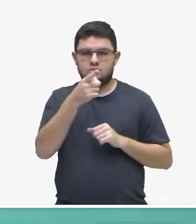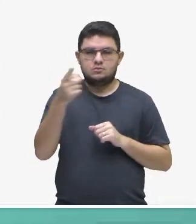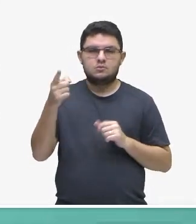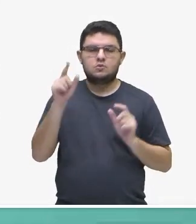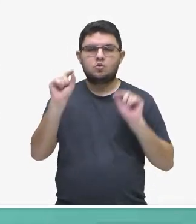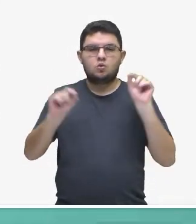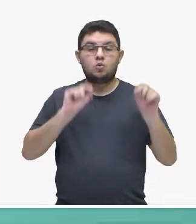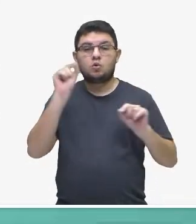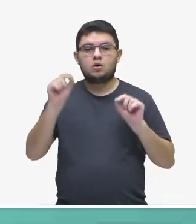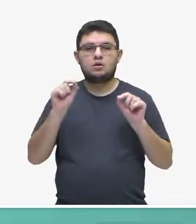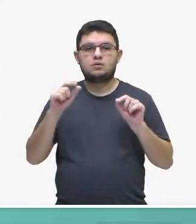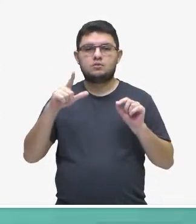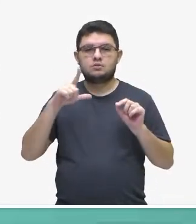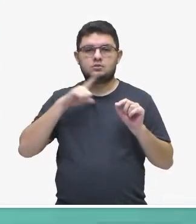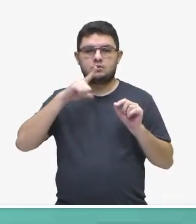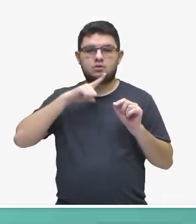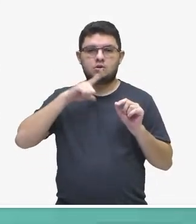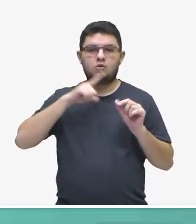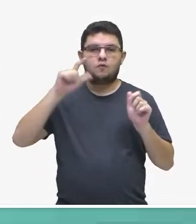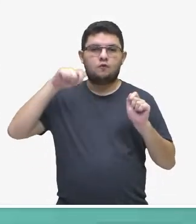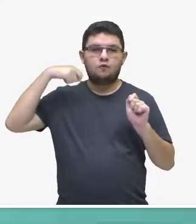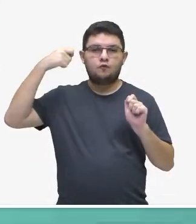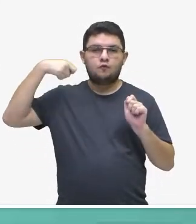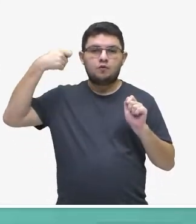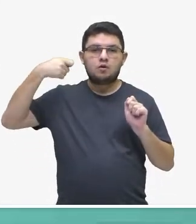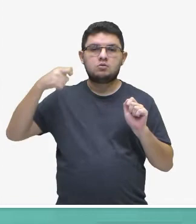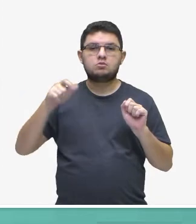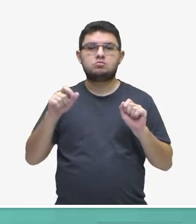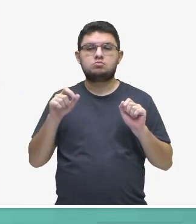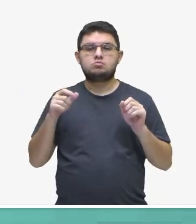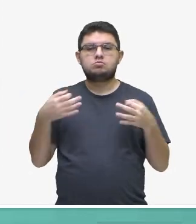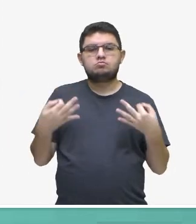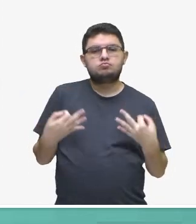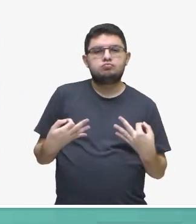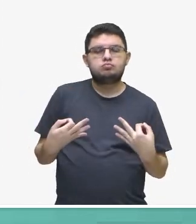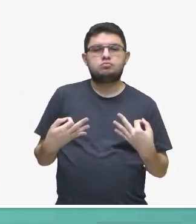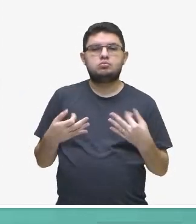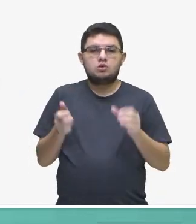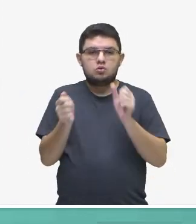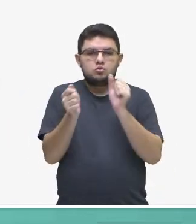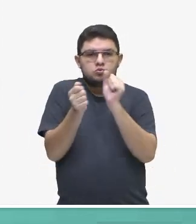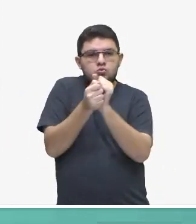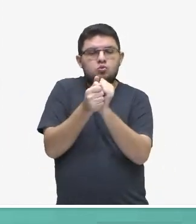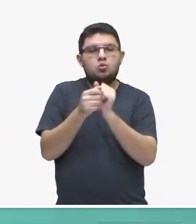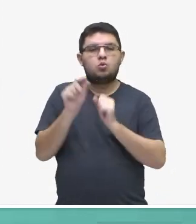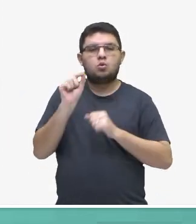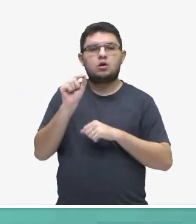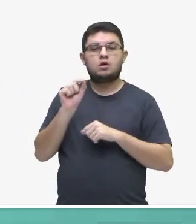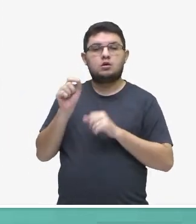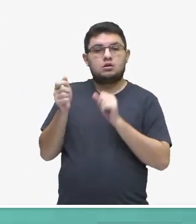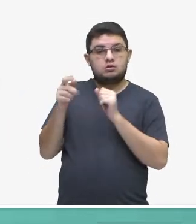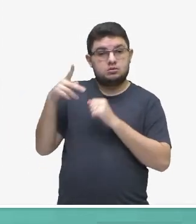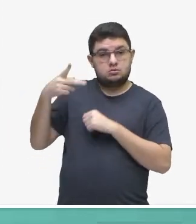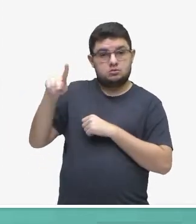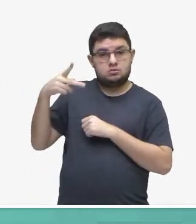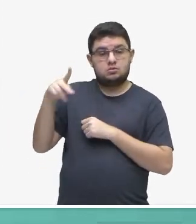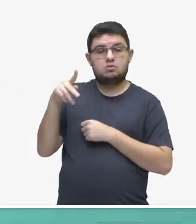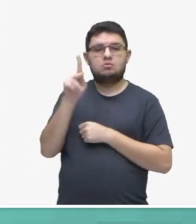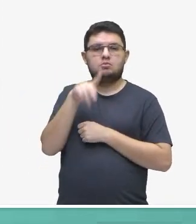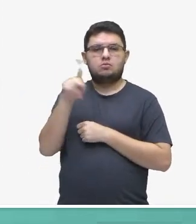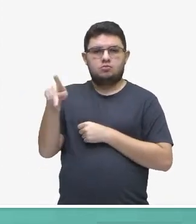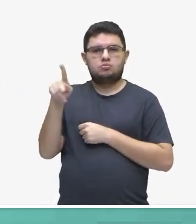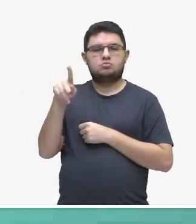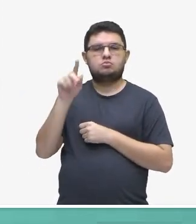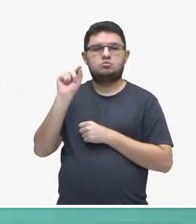todo zen, né, da personagem Vitória com o professor dela, o instrutor, né, o teacher de meditation. Eles